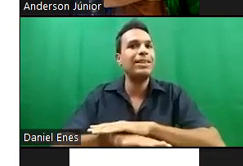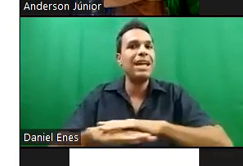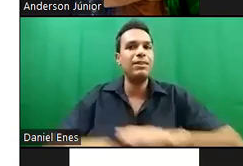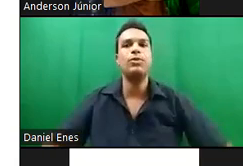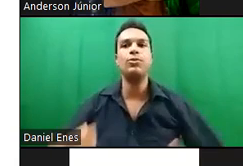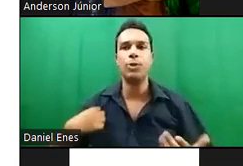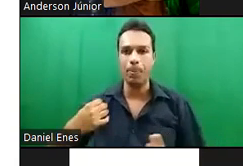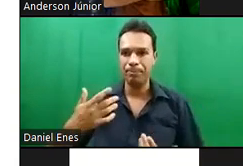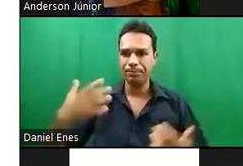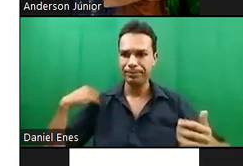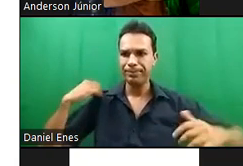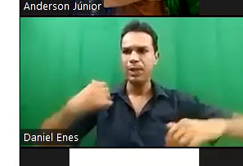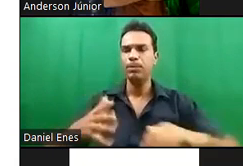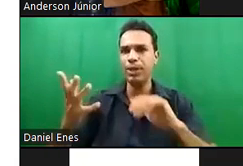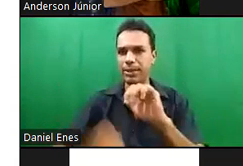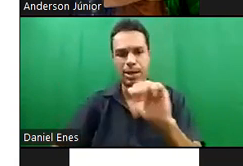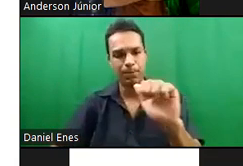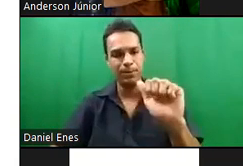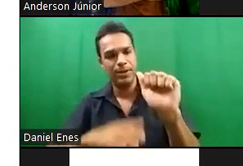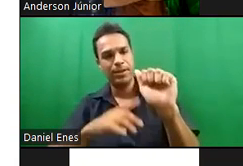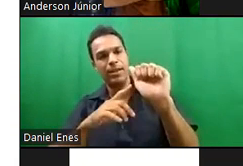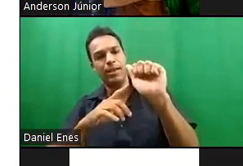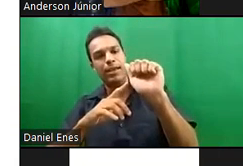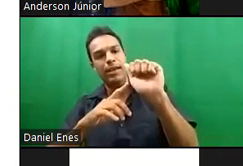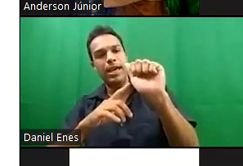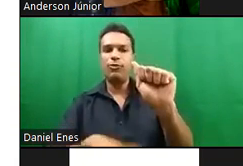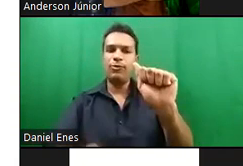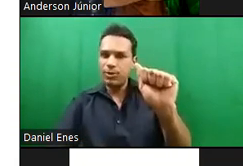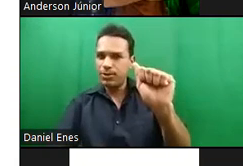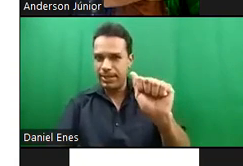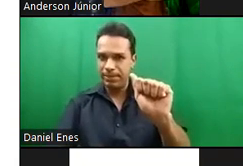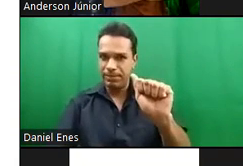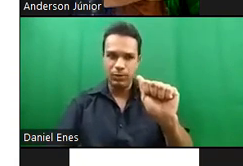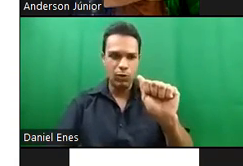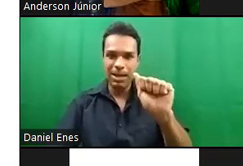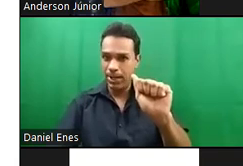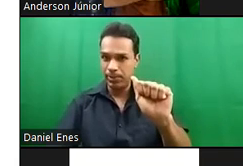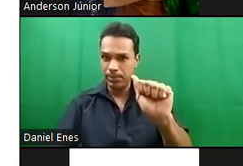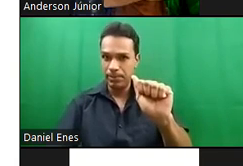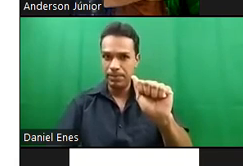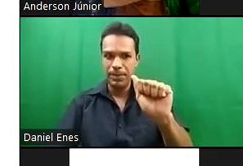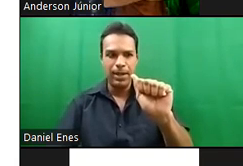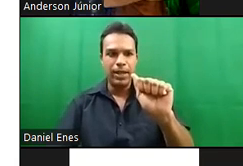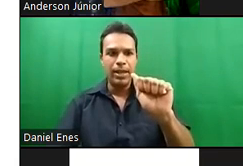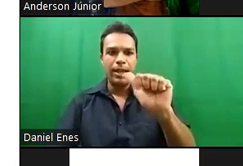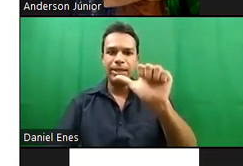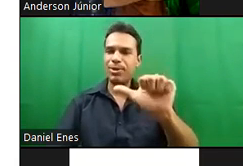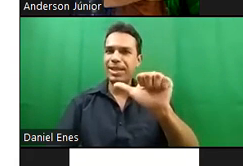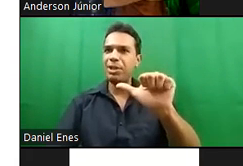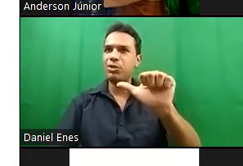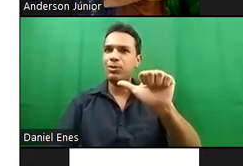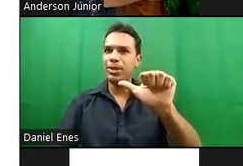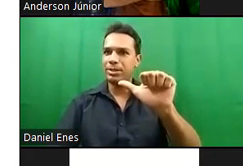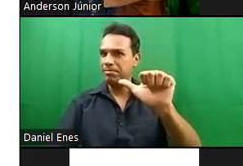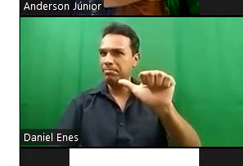não tem nada a ver com som. Por exemplo, eu faço isso aqui, com a minha mão. Isso aqui é